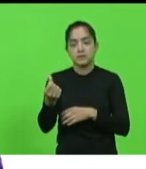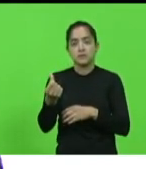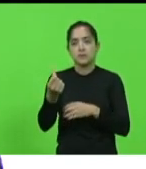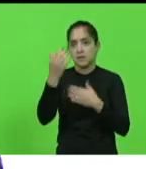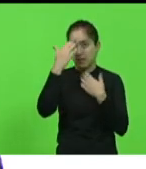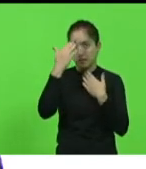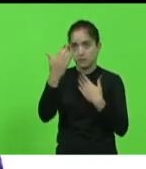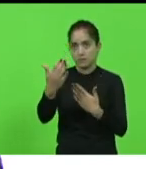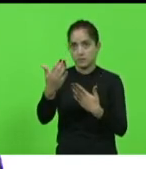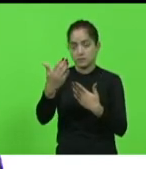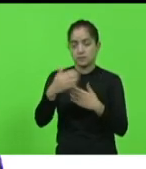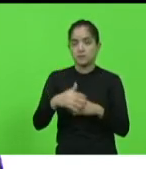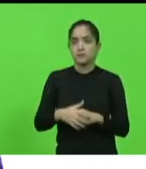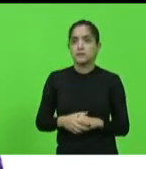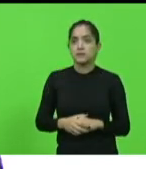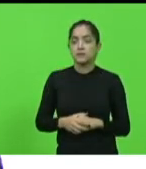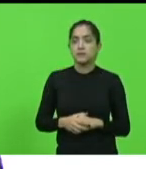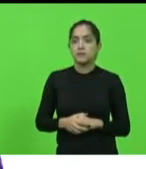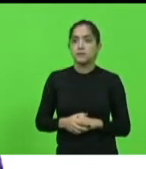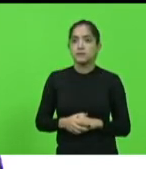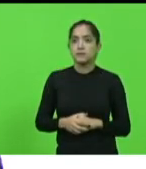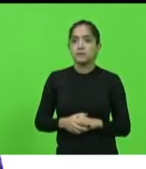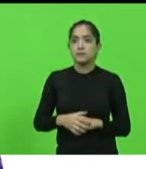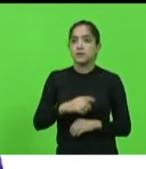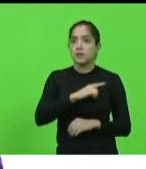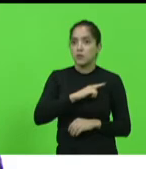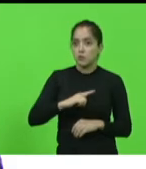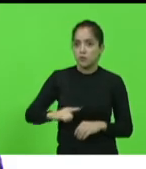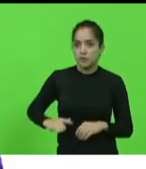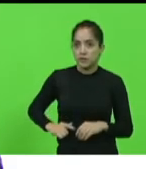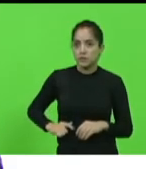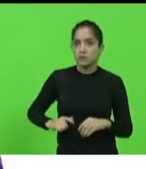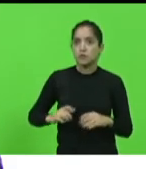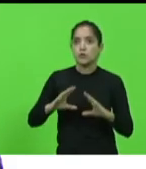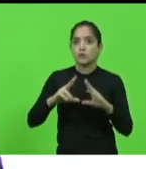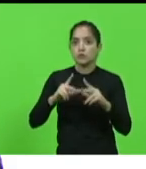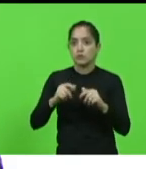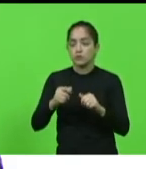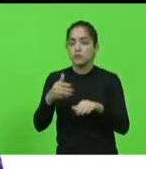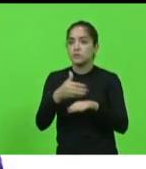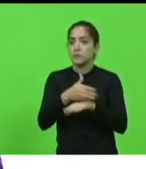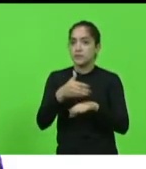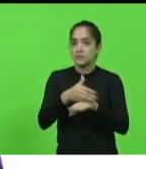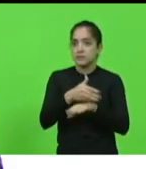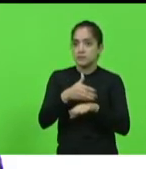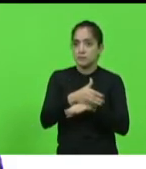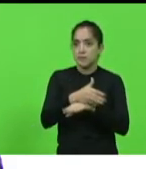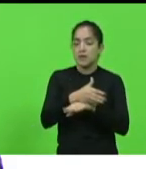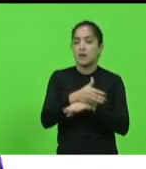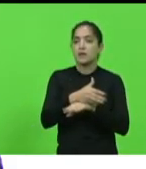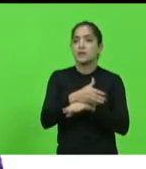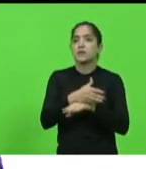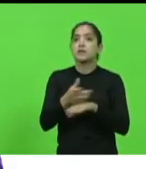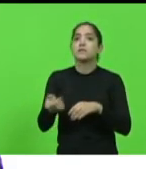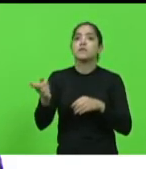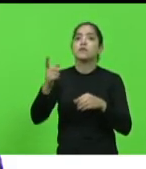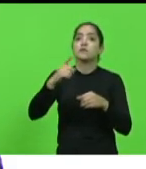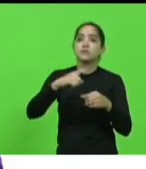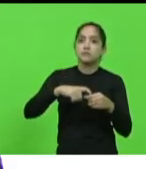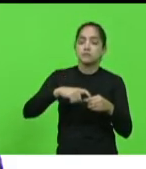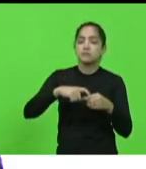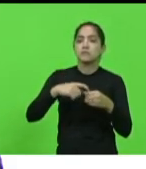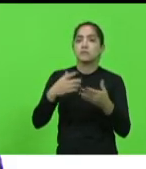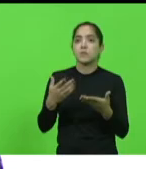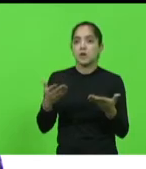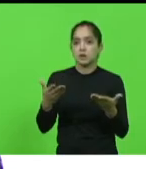agradecer, né, ao governador Carlos Moisés, a todos aqueles que se envolveram para que a obra recomeçasse. E nós vamos